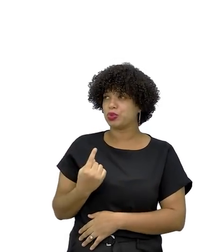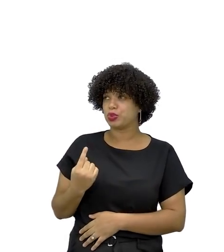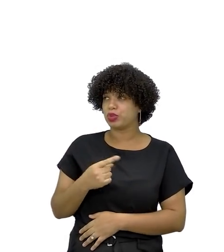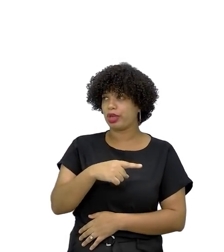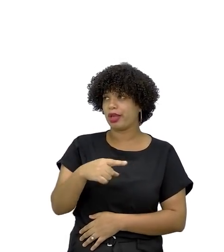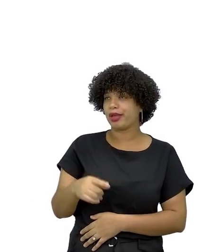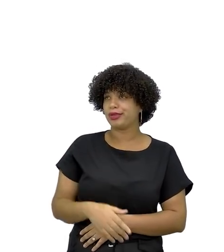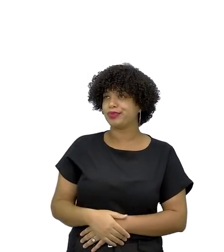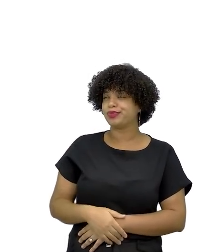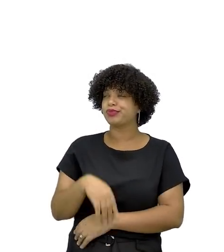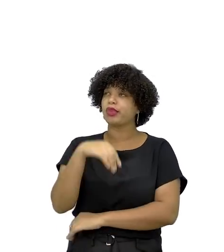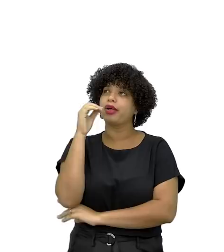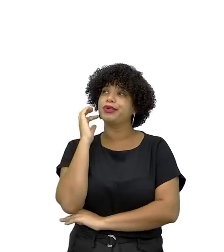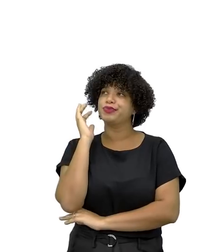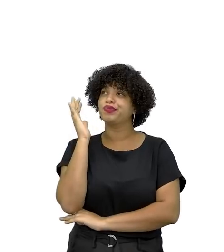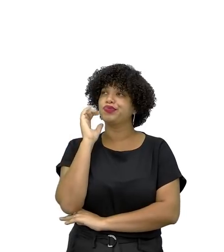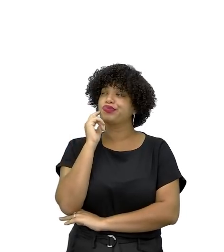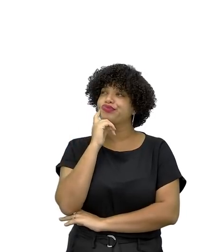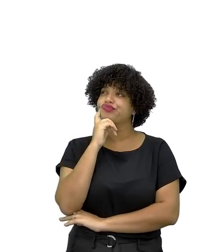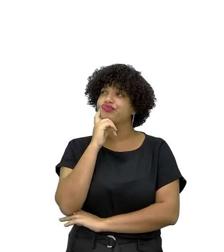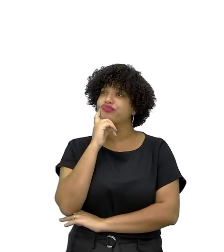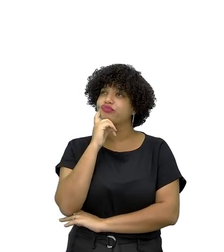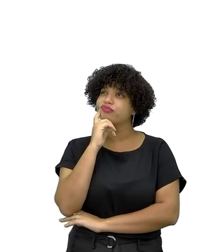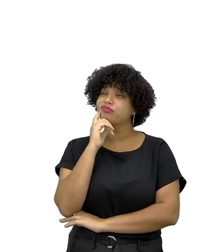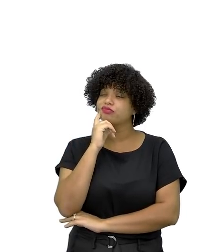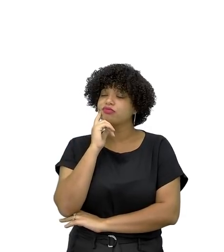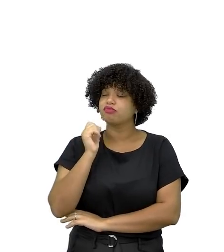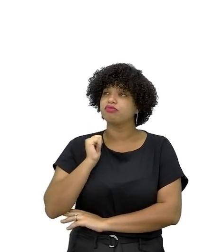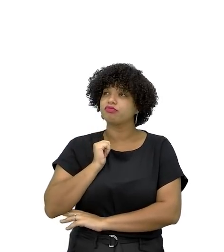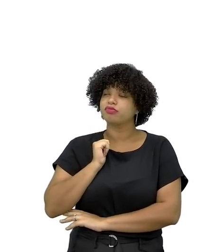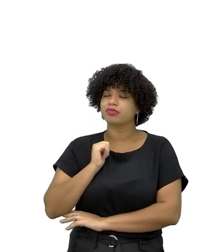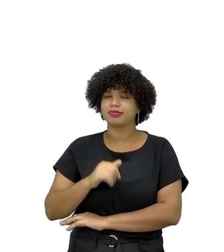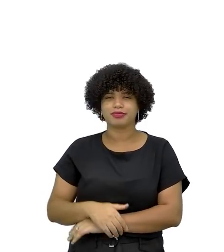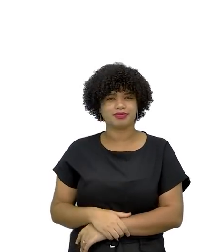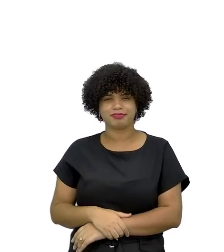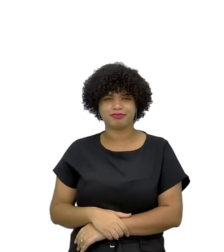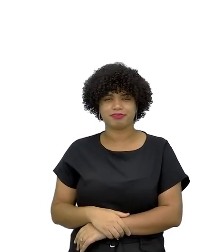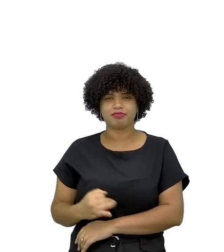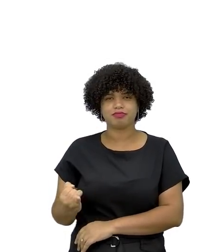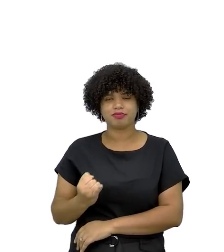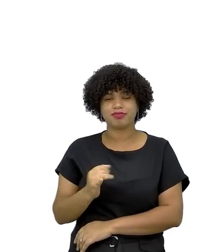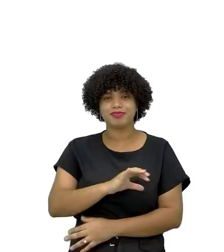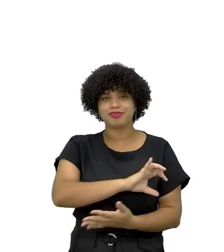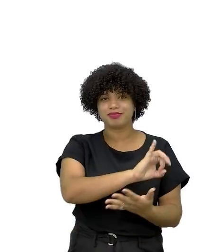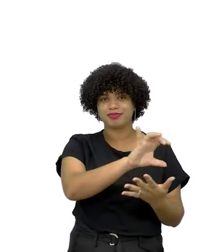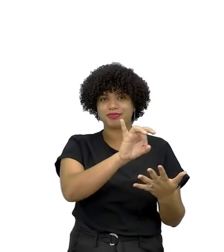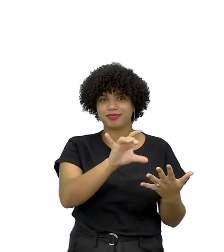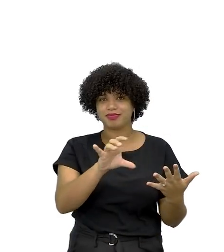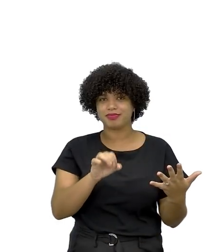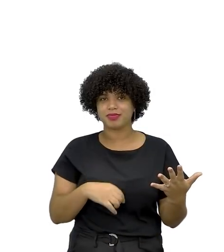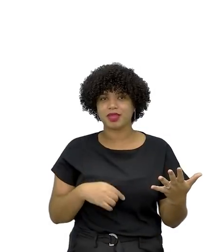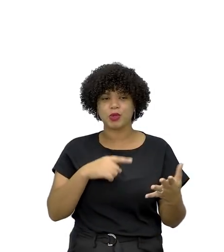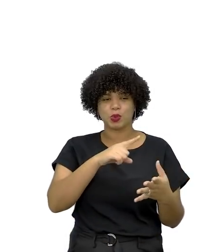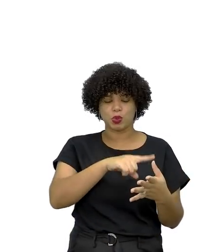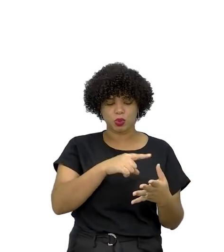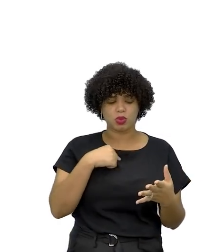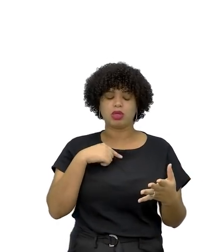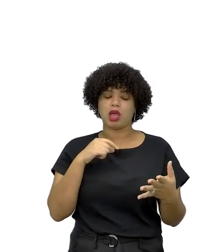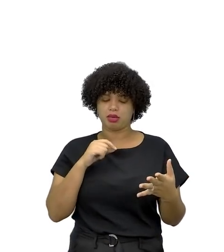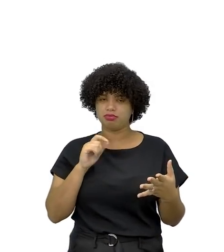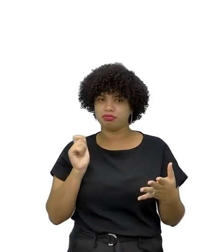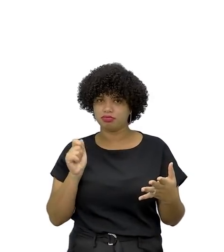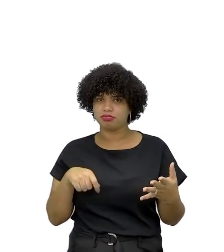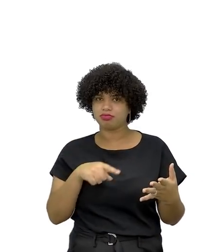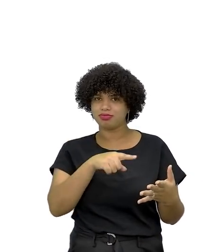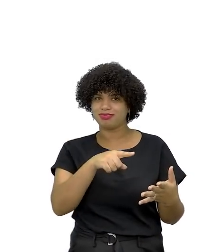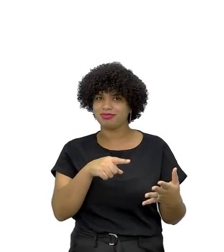corpo final do que a gente propôs. Mas a gente ter um relator no grupo, a gente ter um aluno que organiza o material,